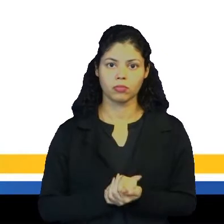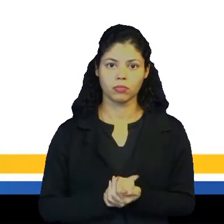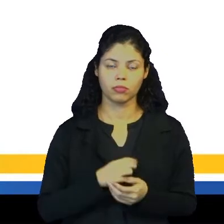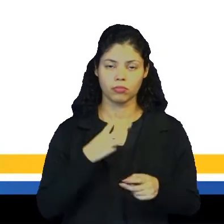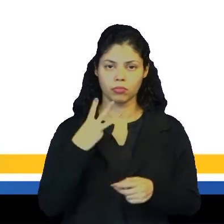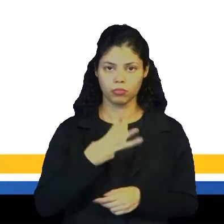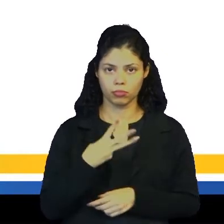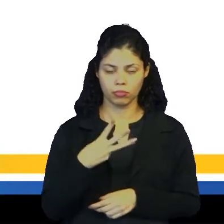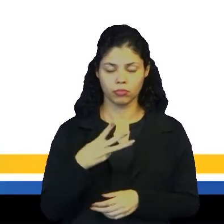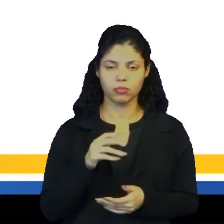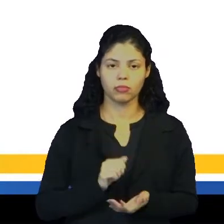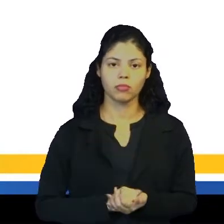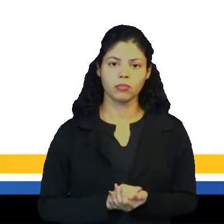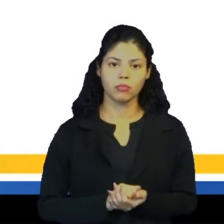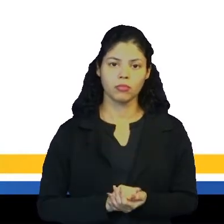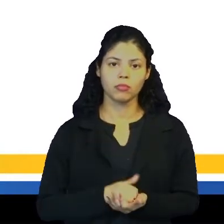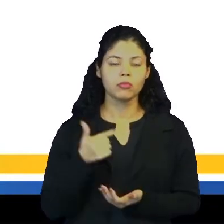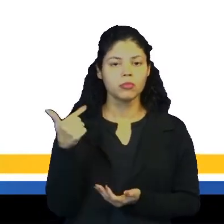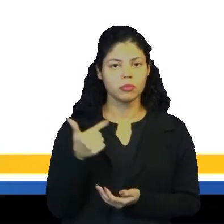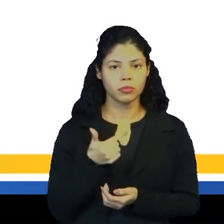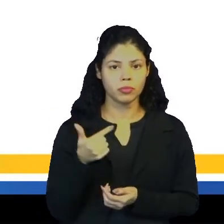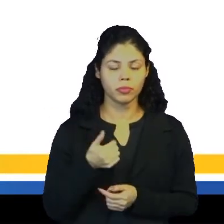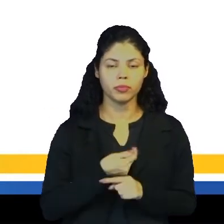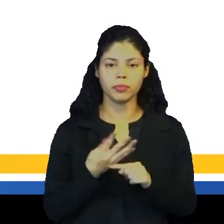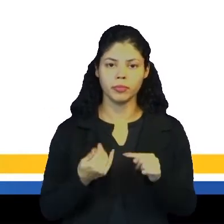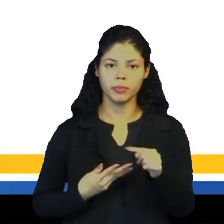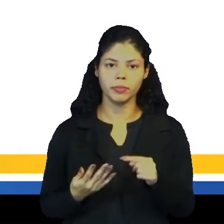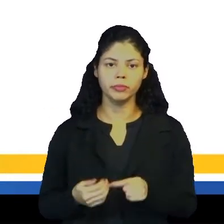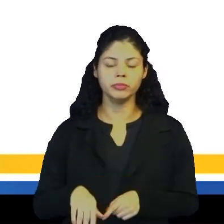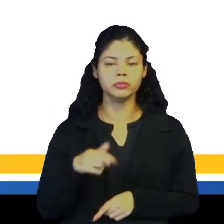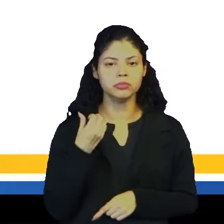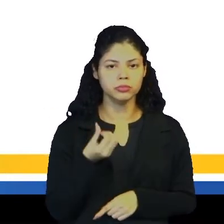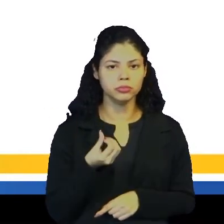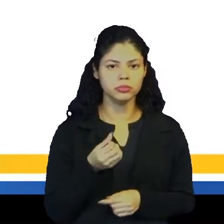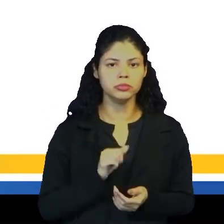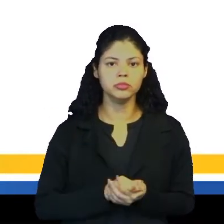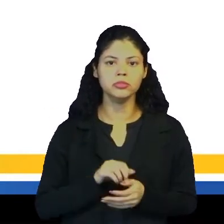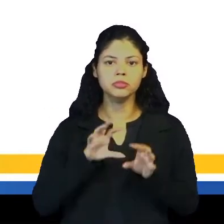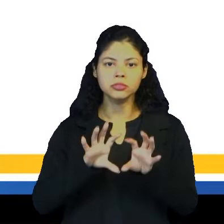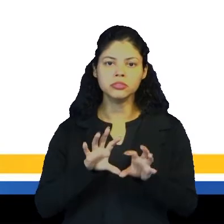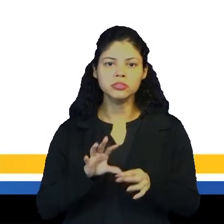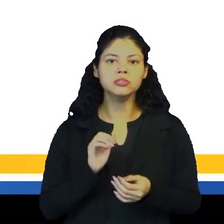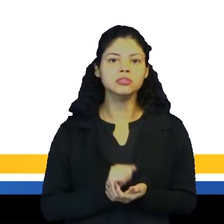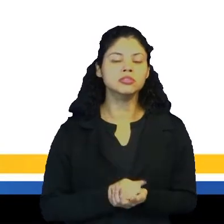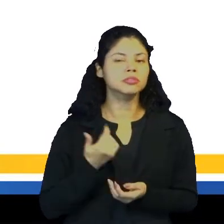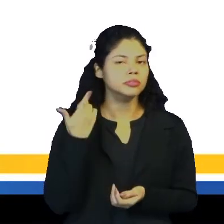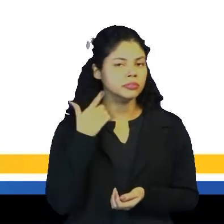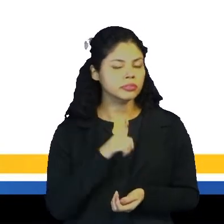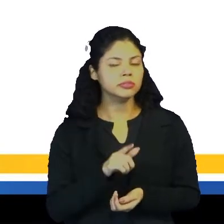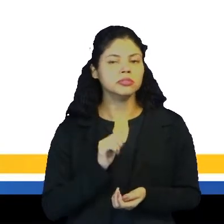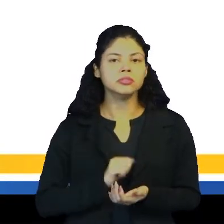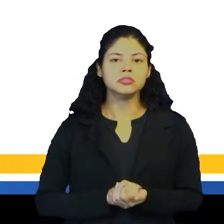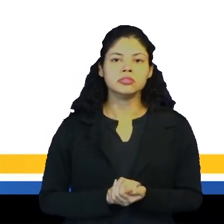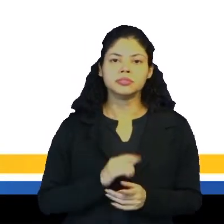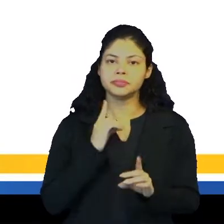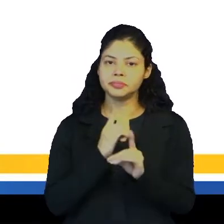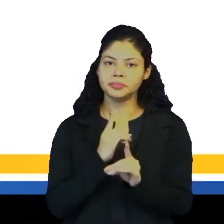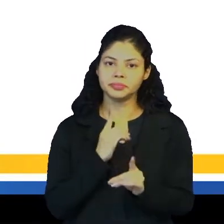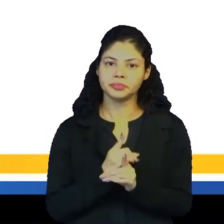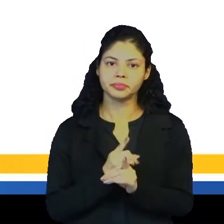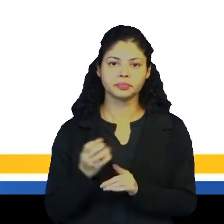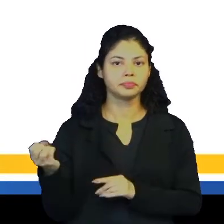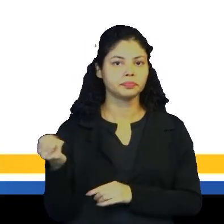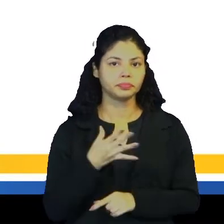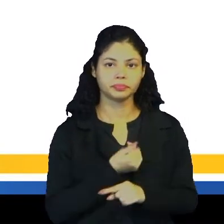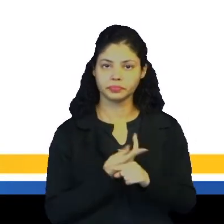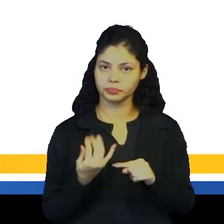por 3, e a segunda fração, multiplico por 6, porque assim eu consigo achar uma